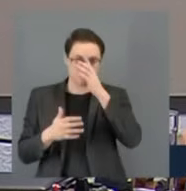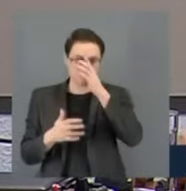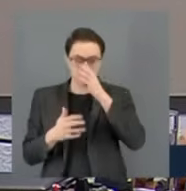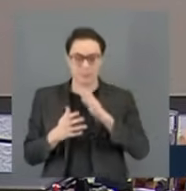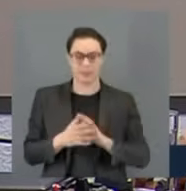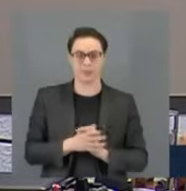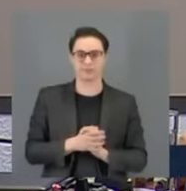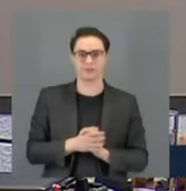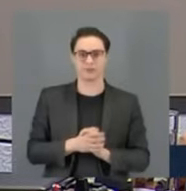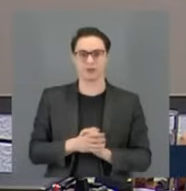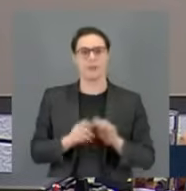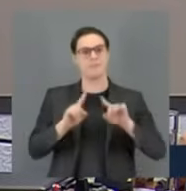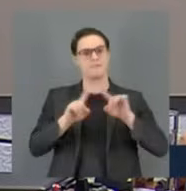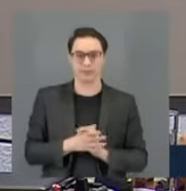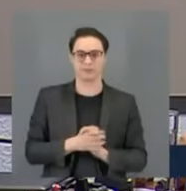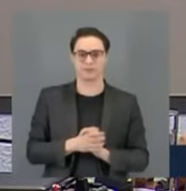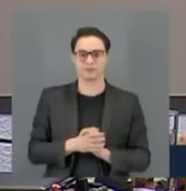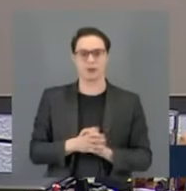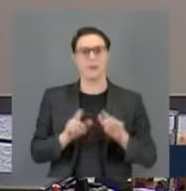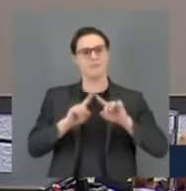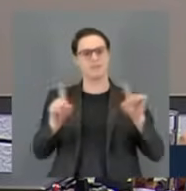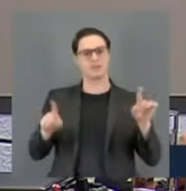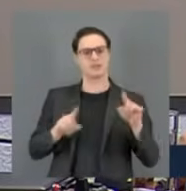E o Twitter, ele